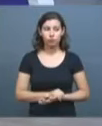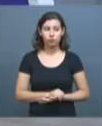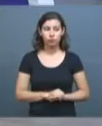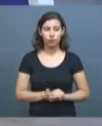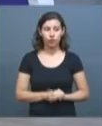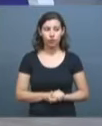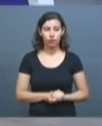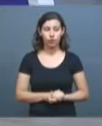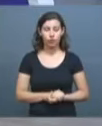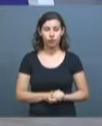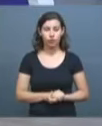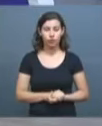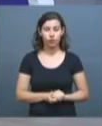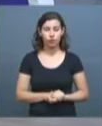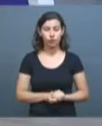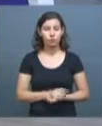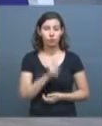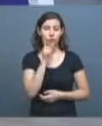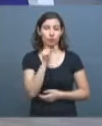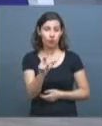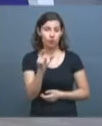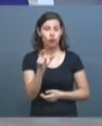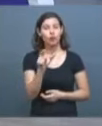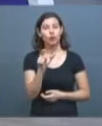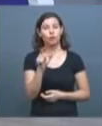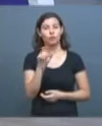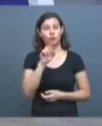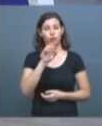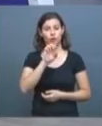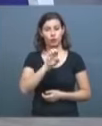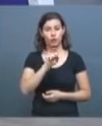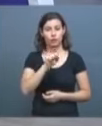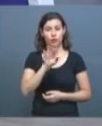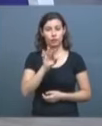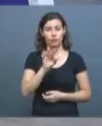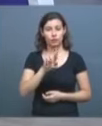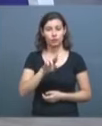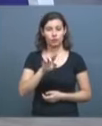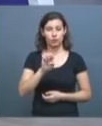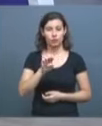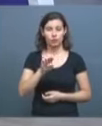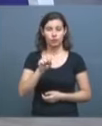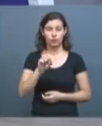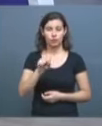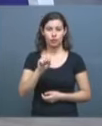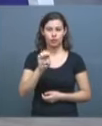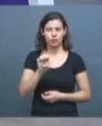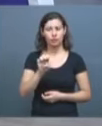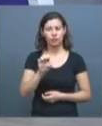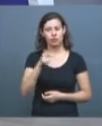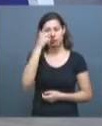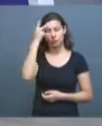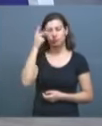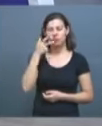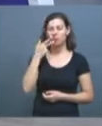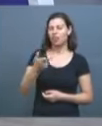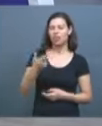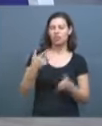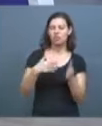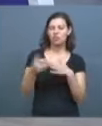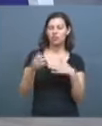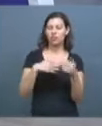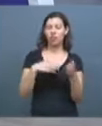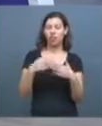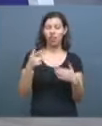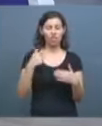Vilmar, a palavra estresse, de certa forma, ela é um pouco banalizada, às vezes. Pessoa, qualquer coisinha, tá, pô, tô estressado, não sei o quê, não é bem